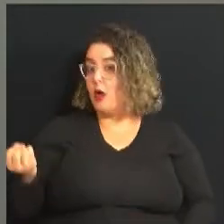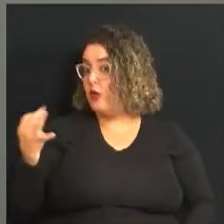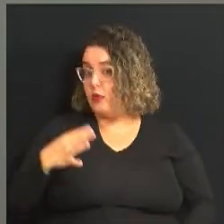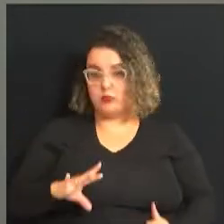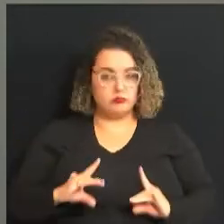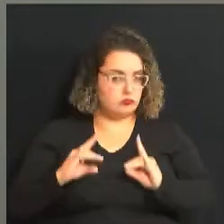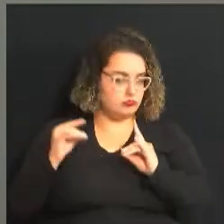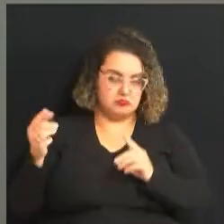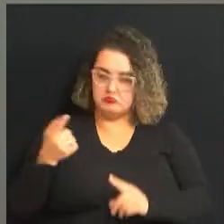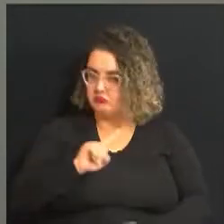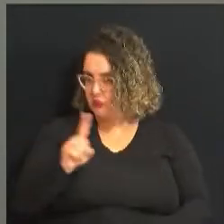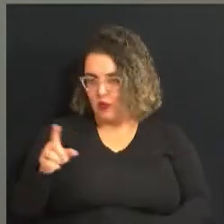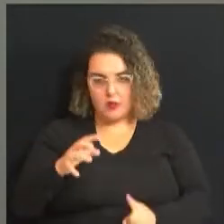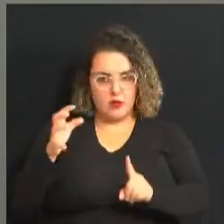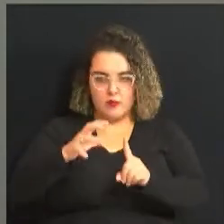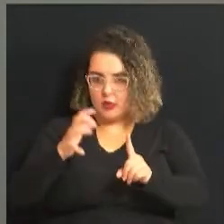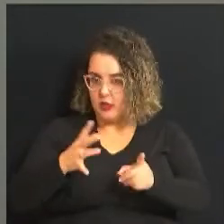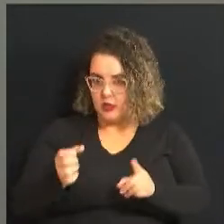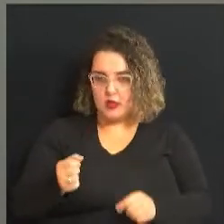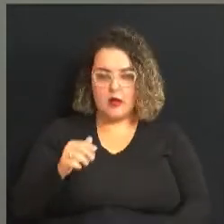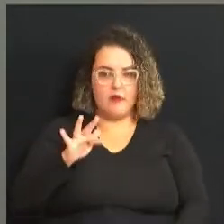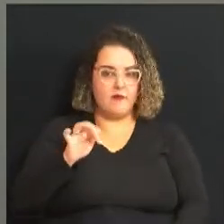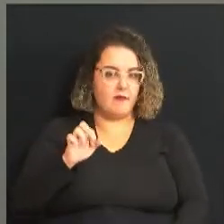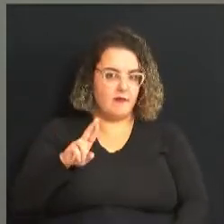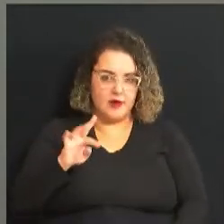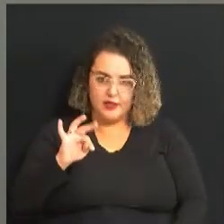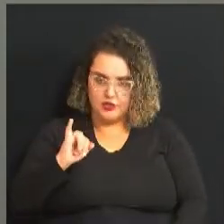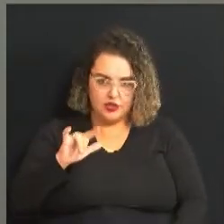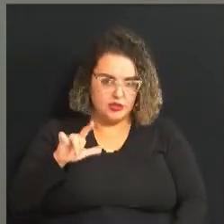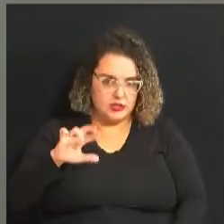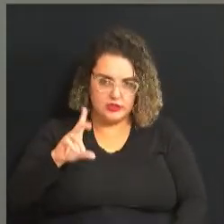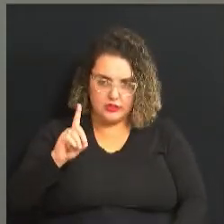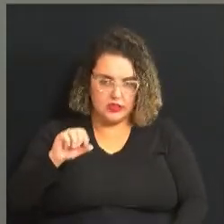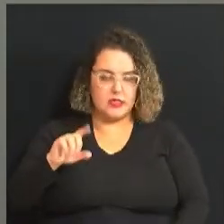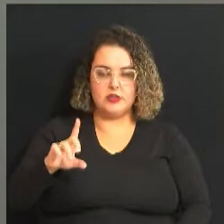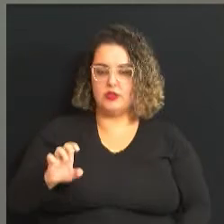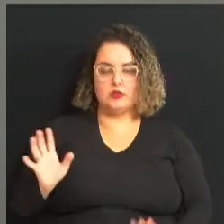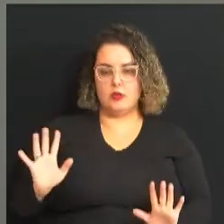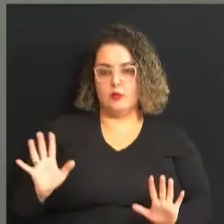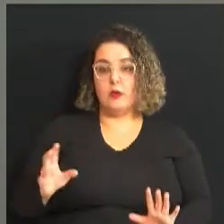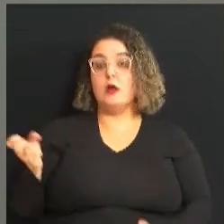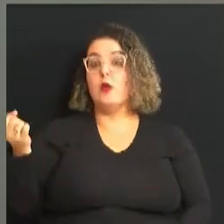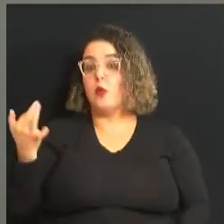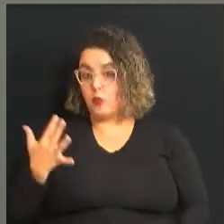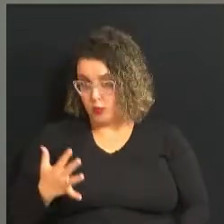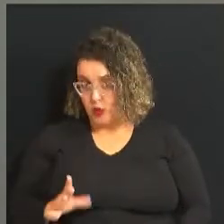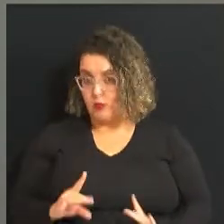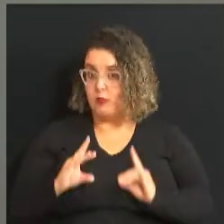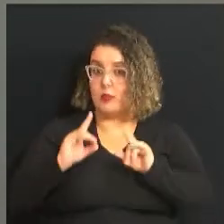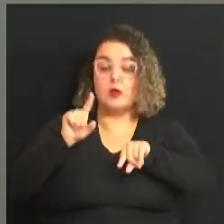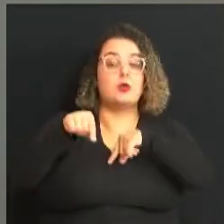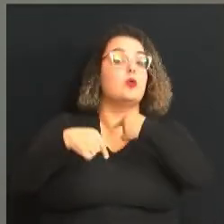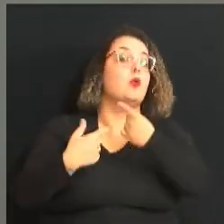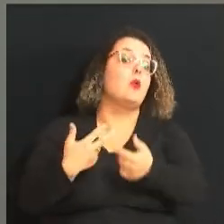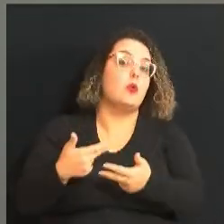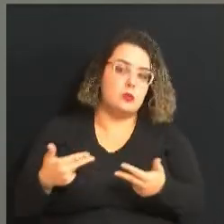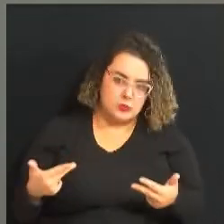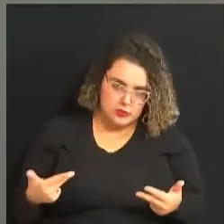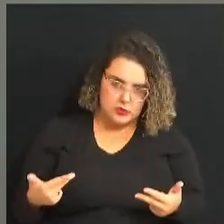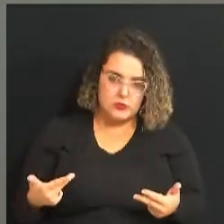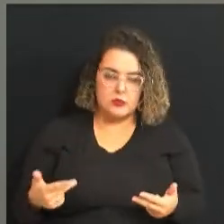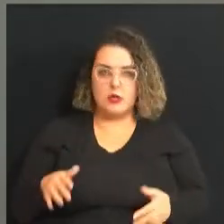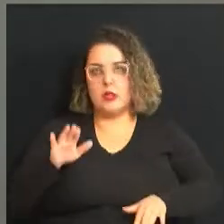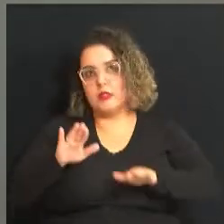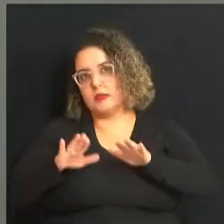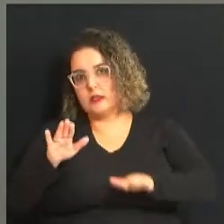na fertilidade da paciente, mas a quantidade de hormônio pode interferir em outras coisas. Então, de repente, um